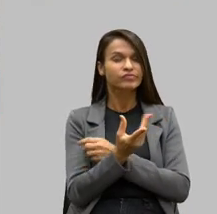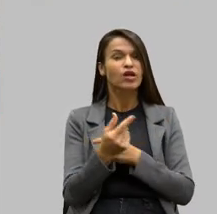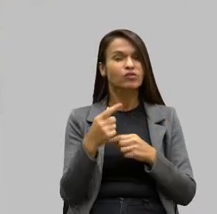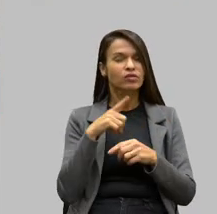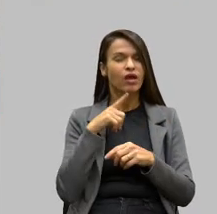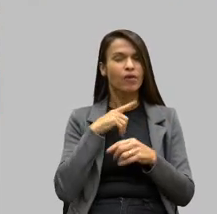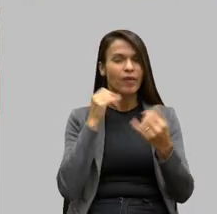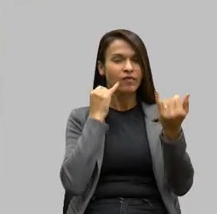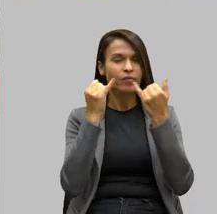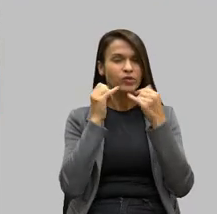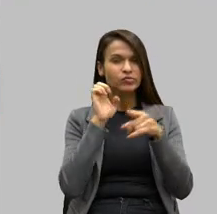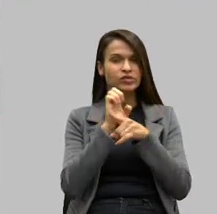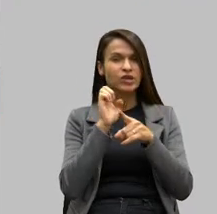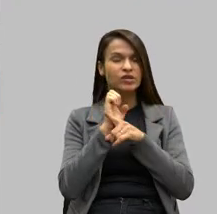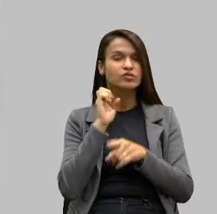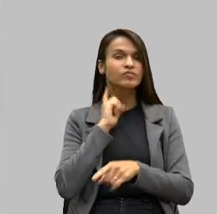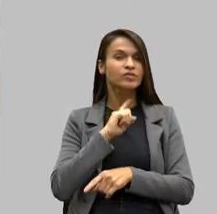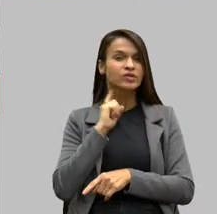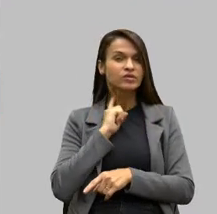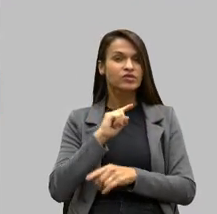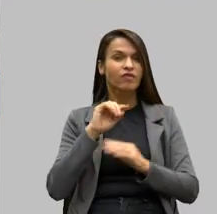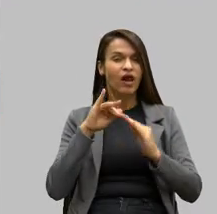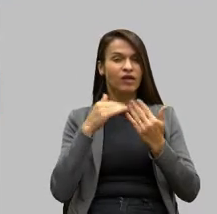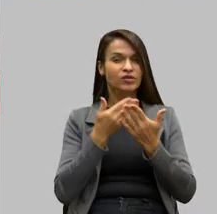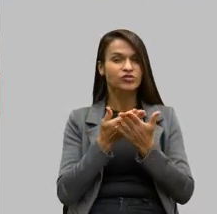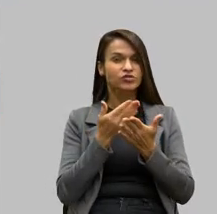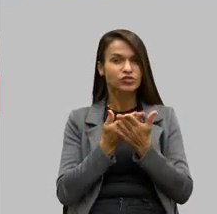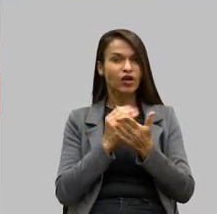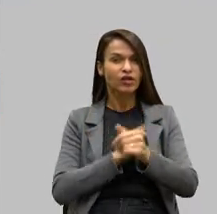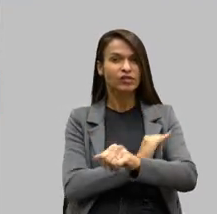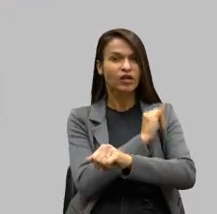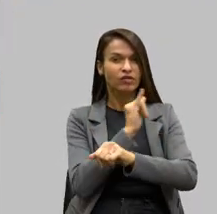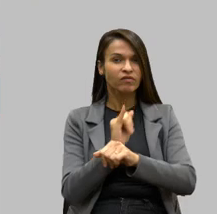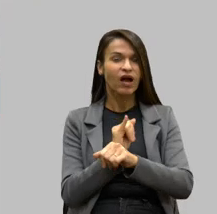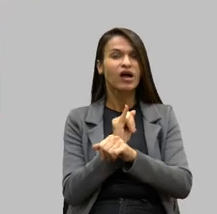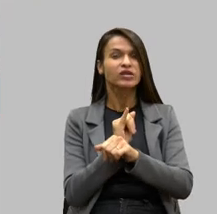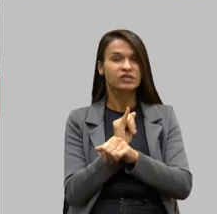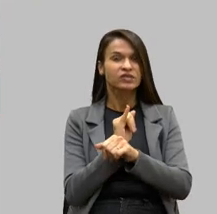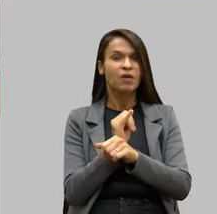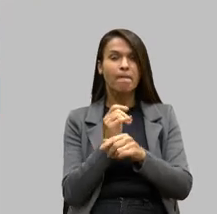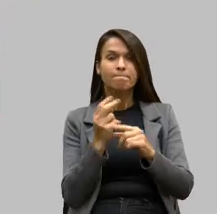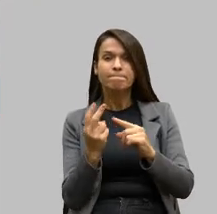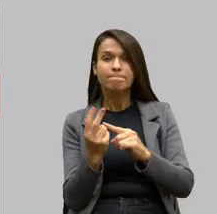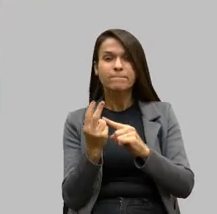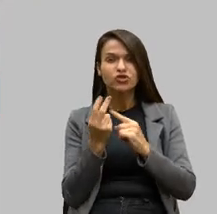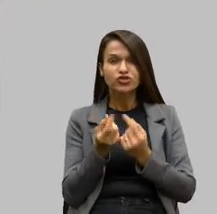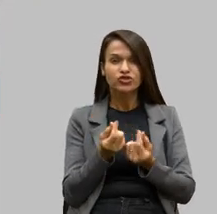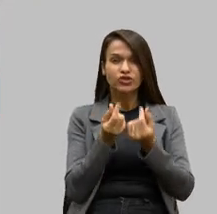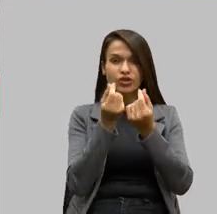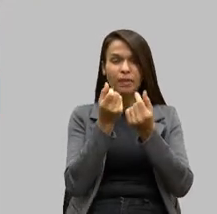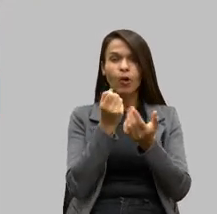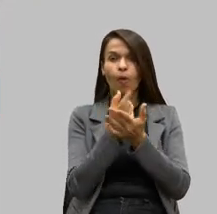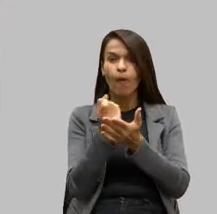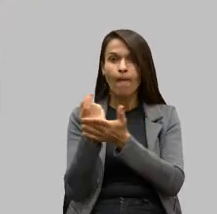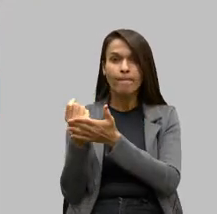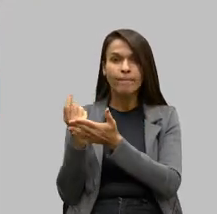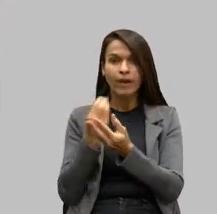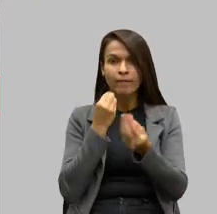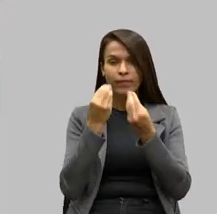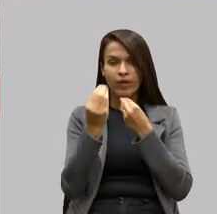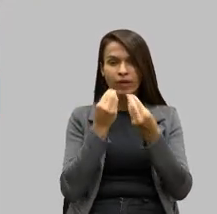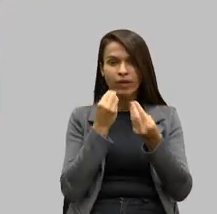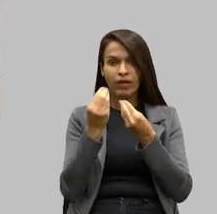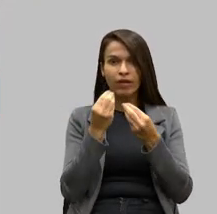que diz que as escolas integrais faziam vaquinha para comprar merenda em Minas Gerais. Durante o governo Pimentel